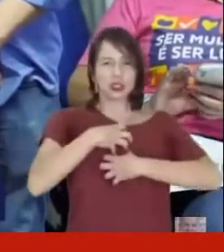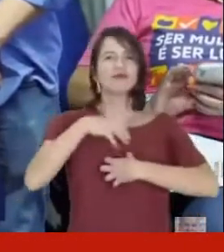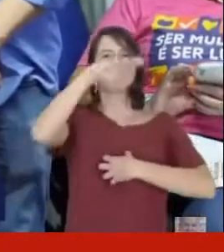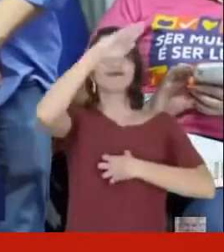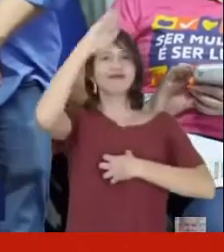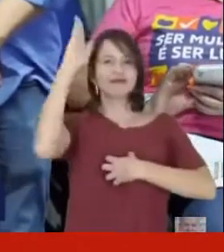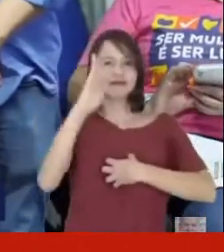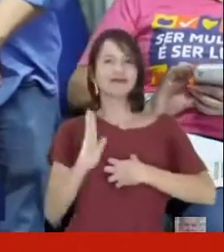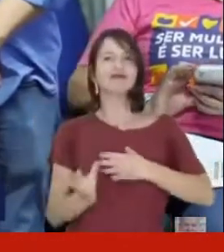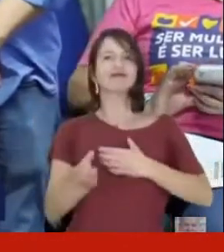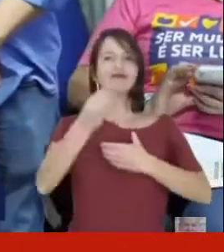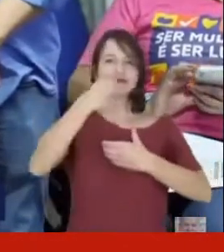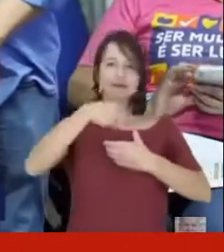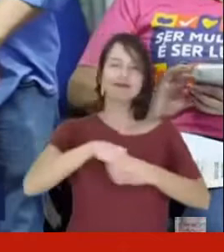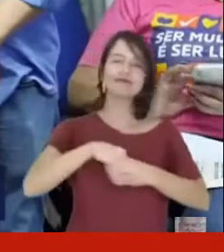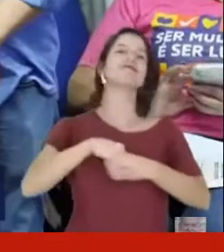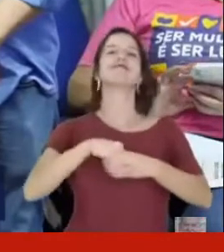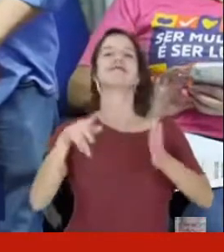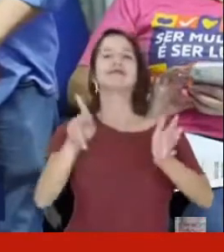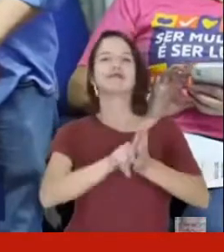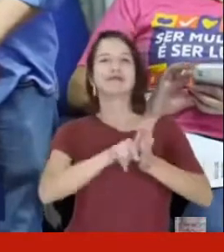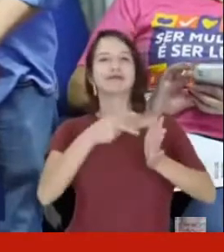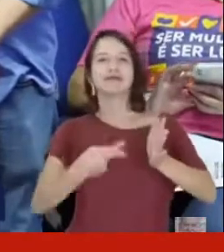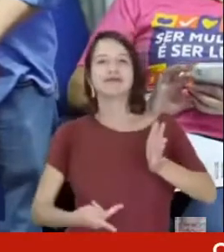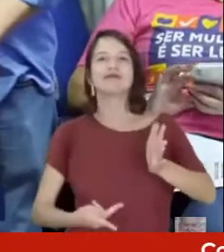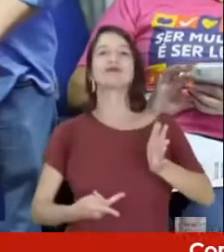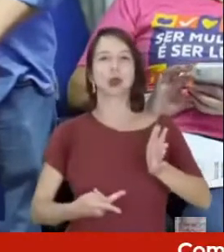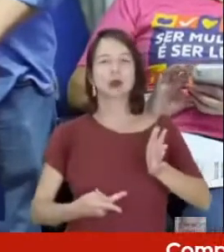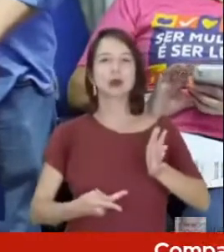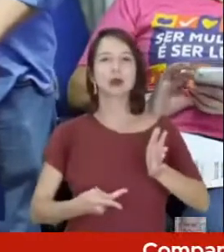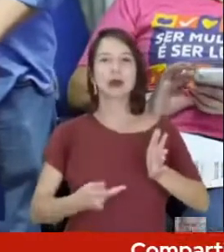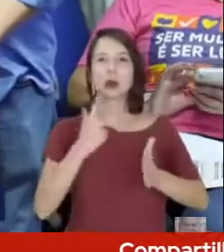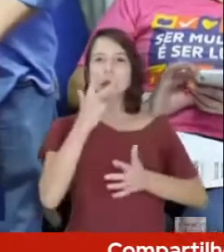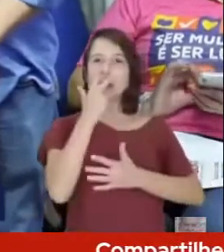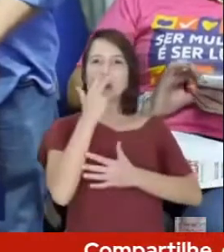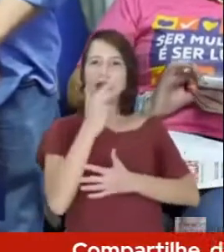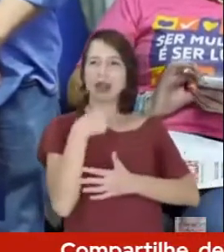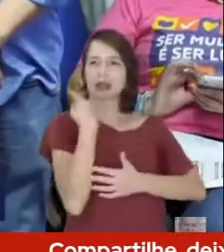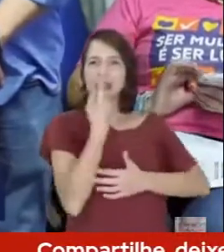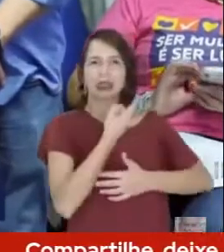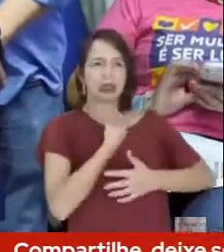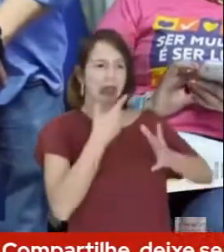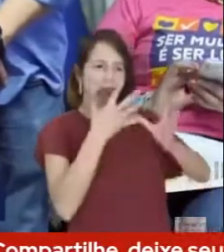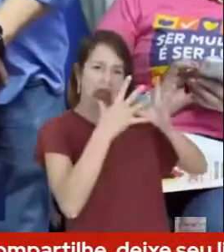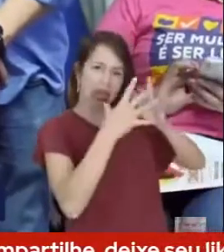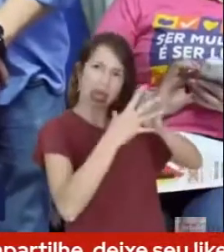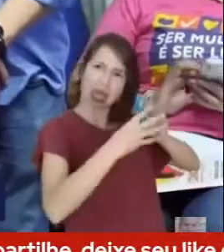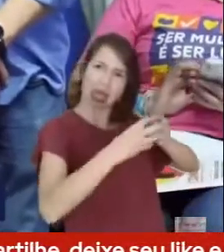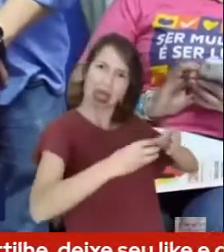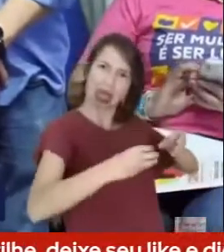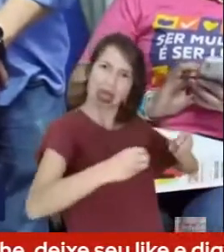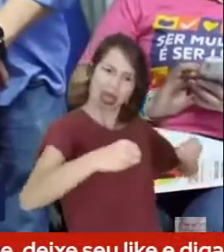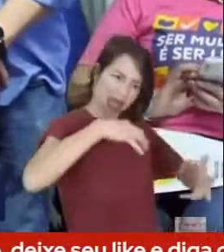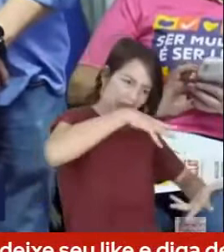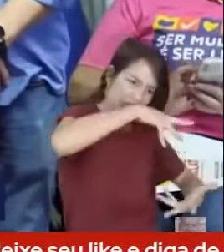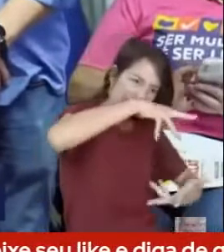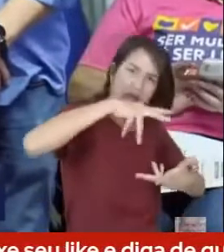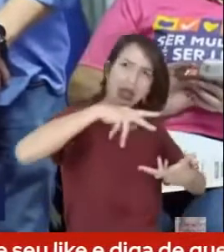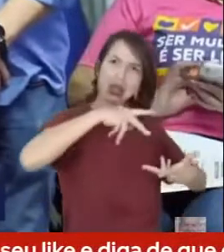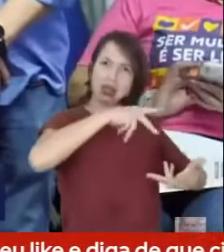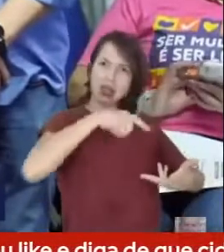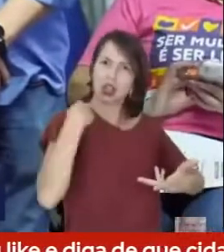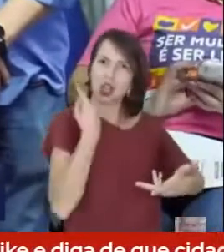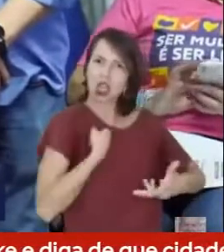nós tivéssemos sumido do planeta, que nós somos humilhados no mundo inteiro e fala só mal de